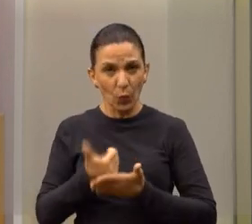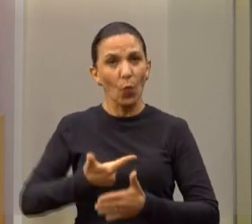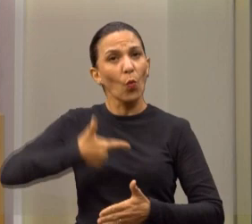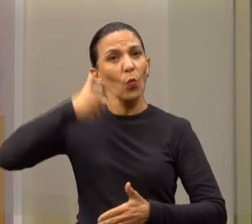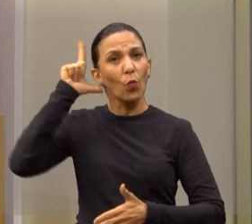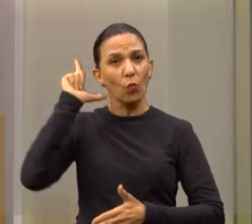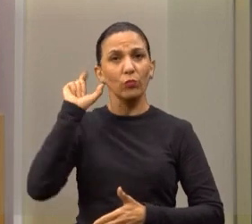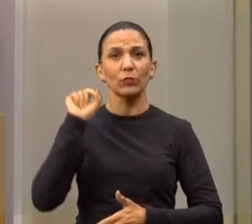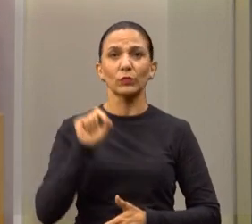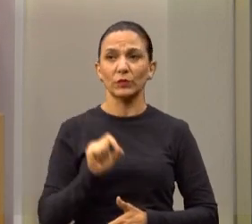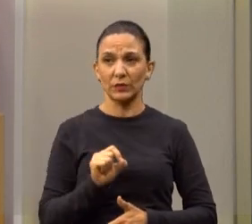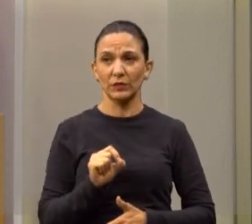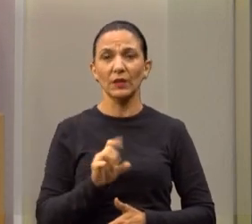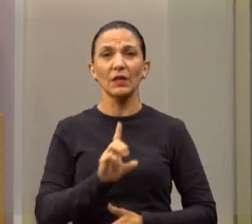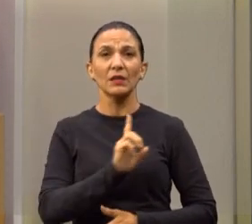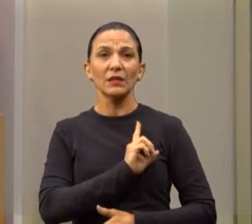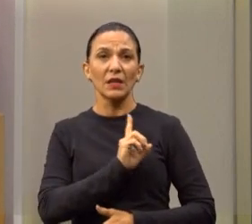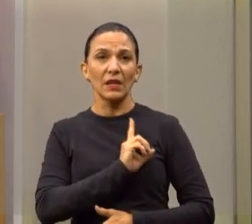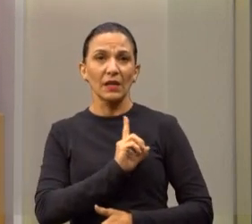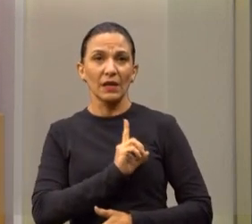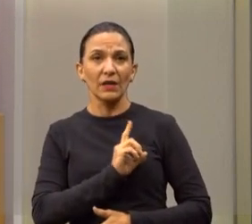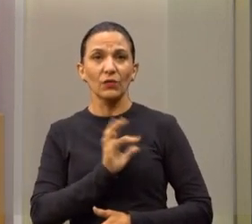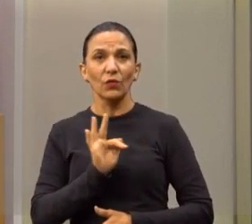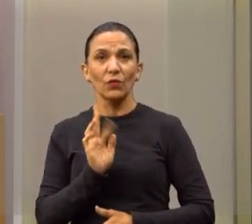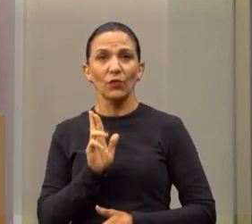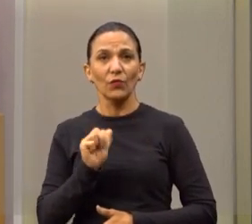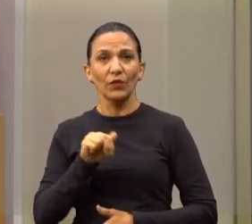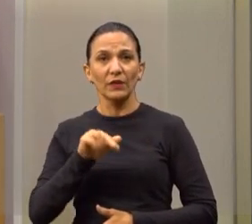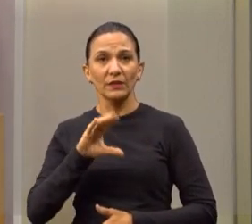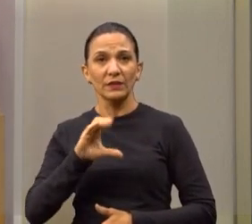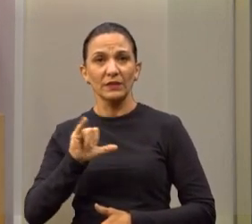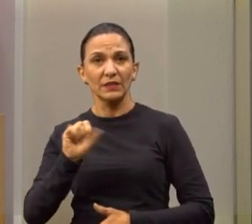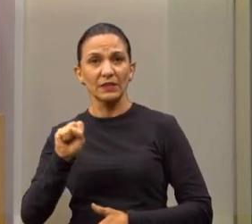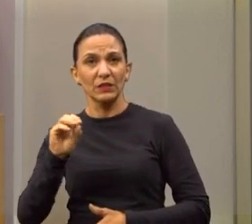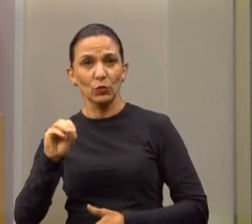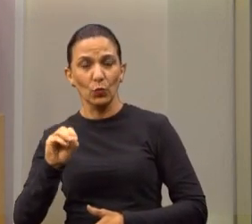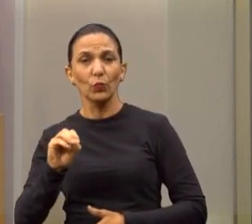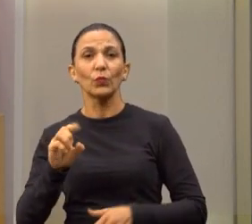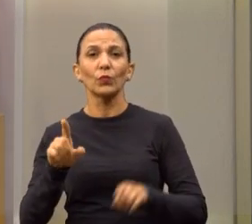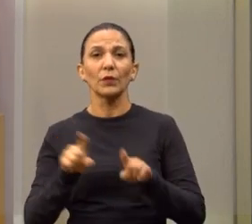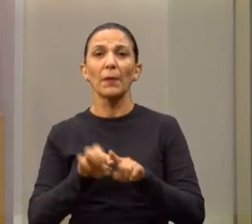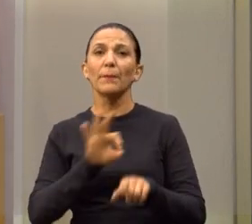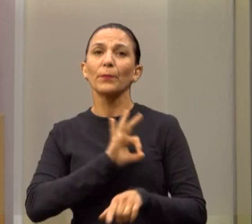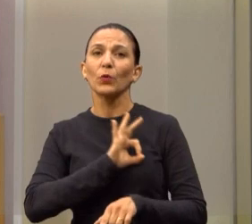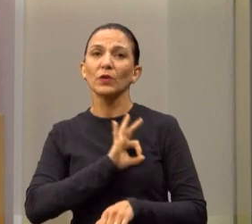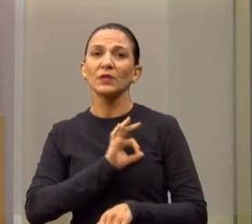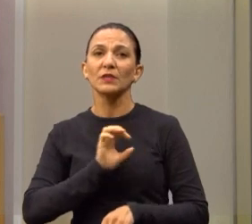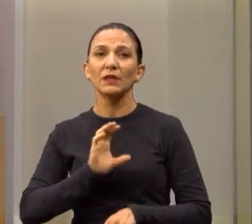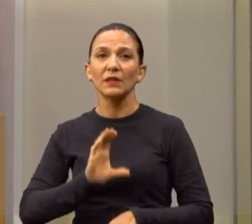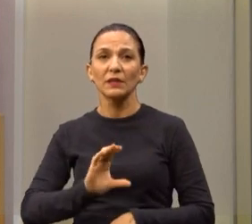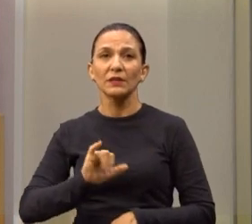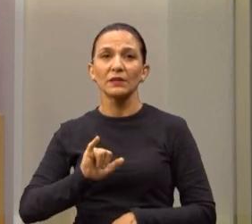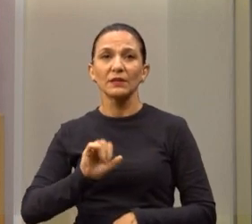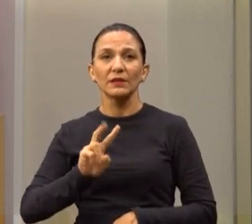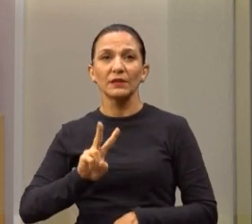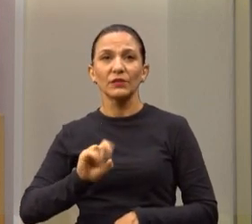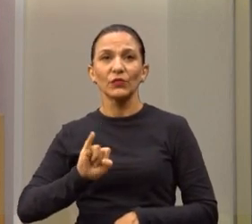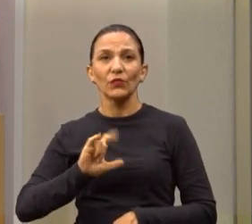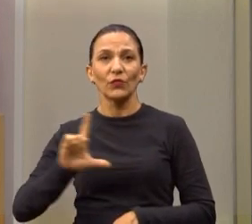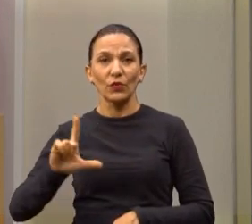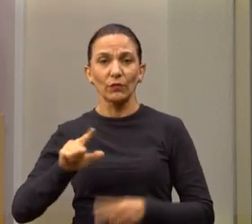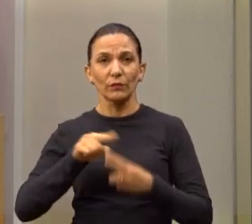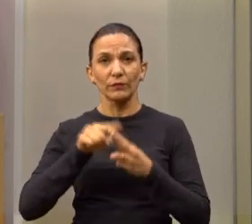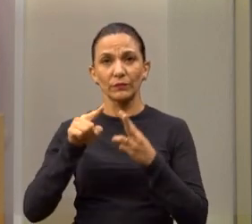de ontem, em nome do delegado Francisco também, toda a Polícia Civil. E aí, falando nesses